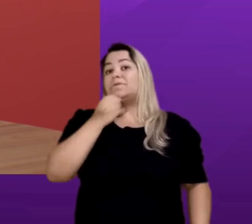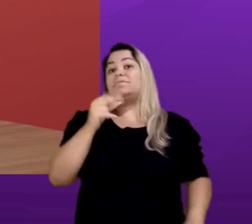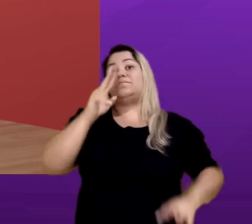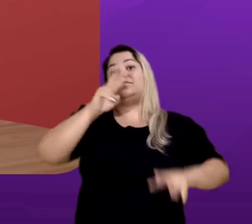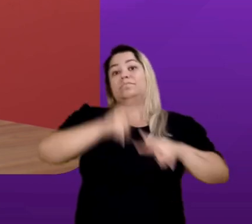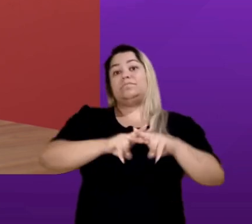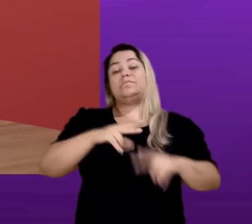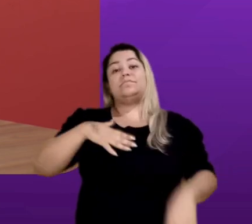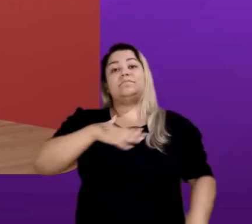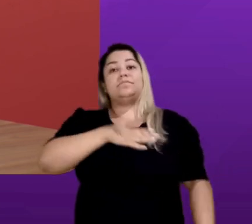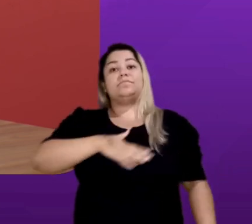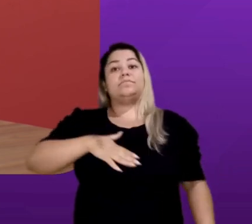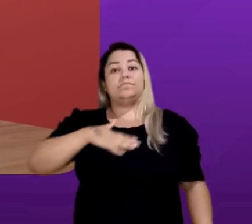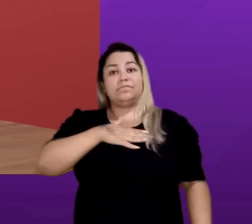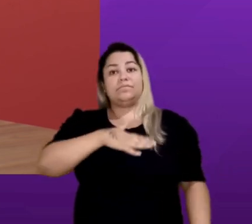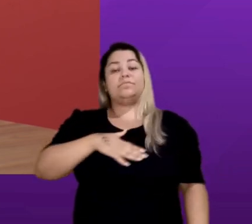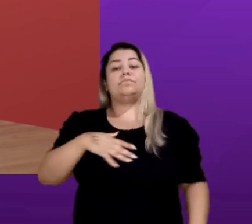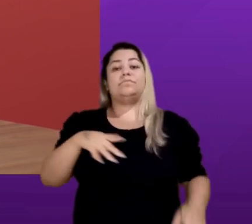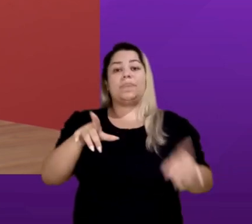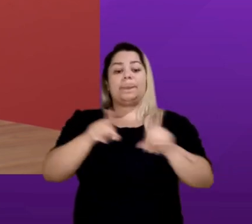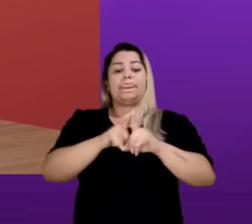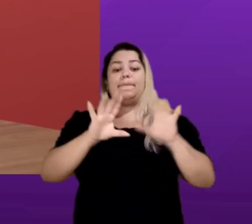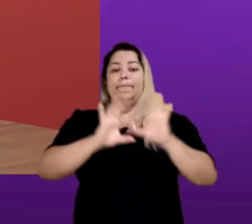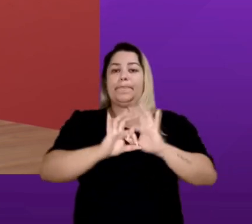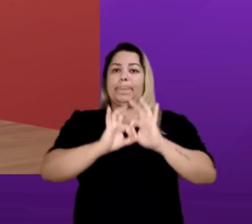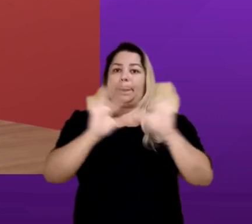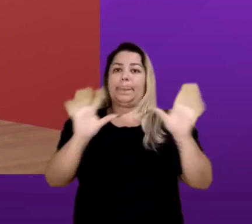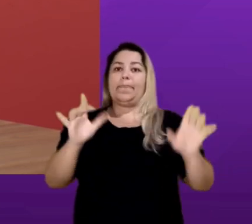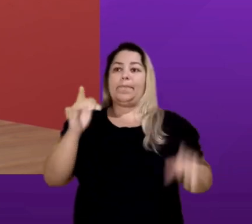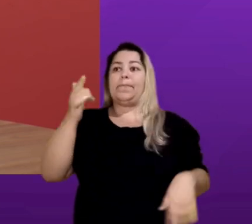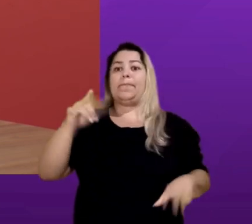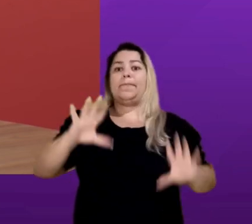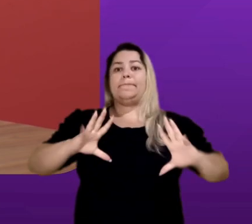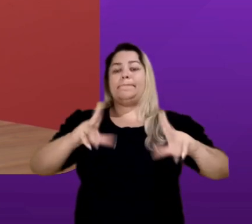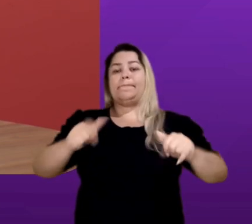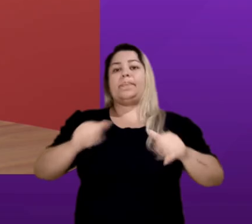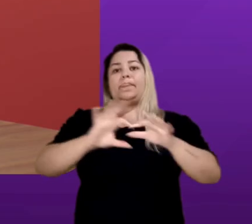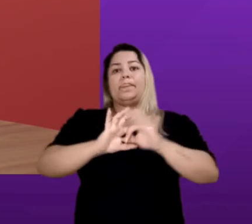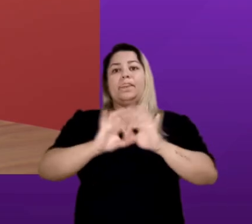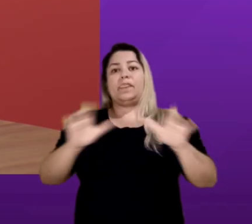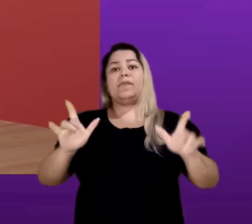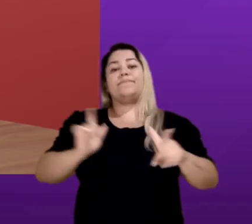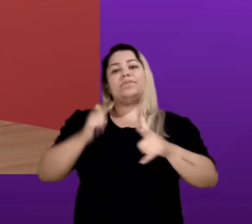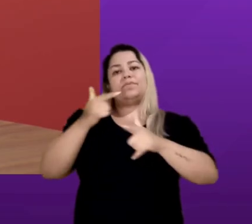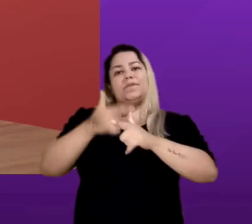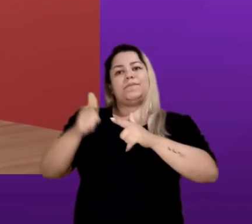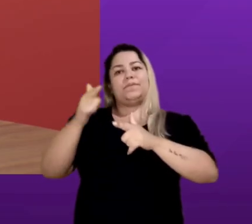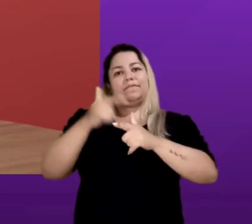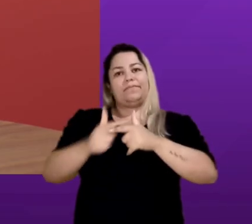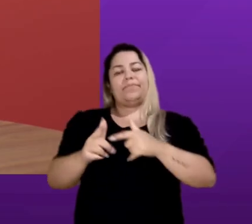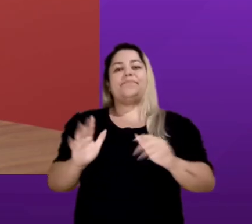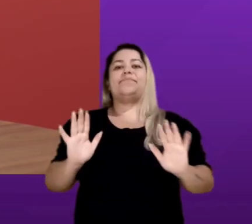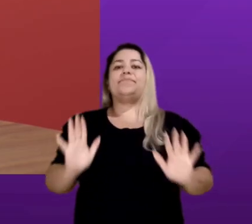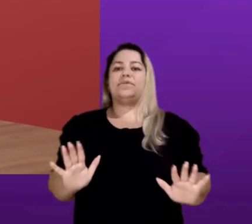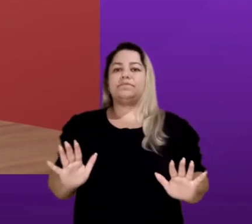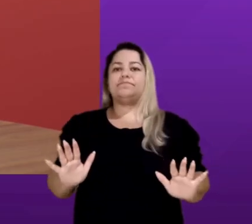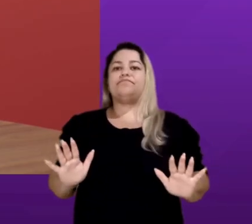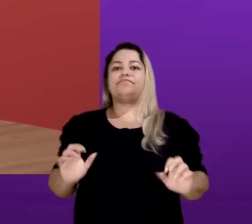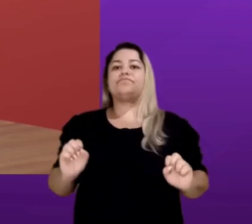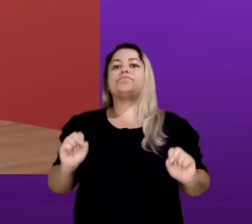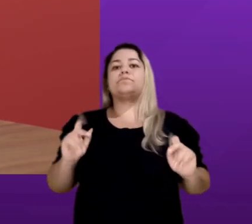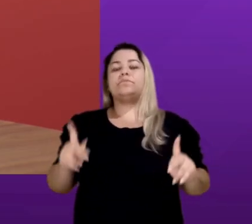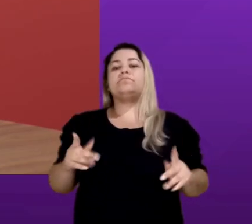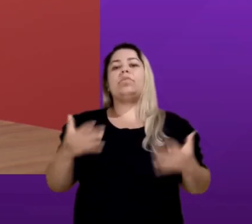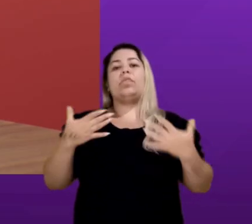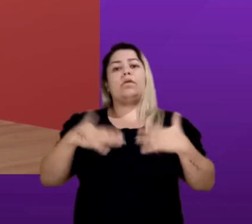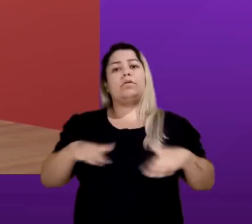conceito da Hannah Arendt de liberdade. Ou está todo mundo livre, ou tem problema na engrenagem. Então, para mim é muito tranquilo. Então,